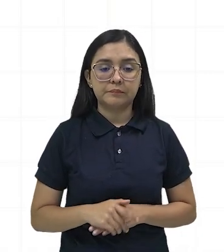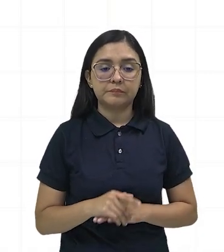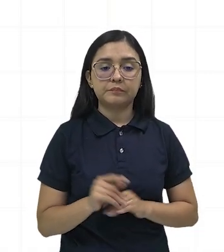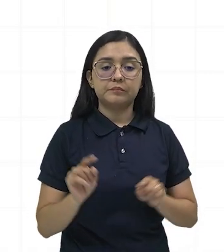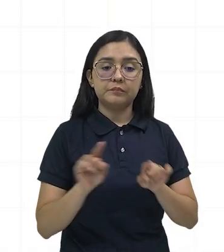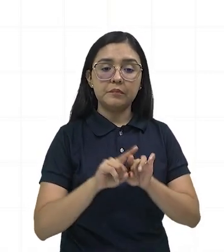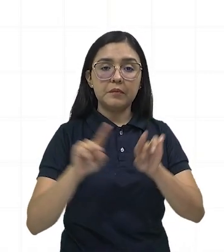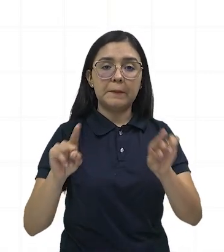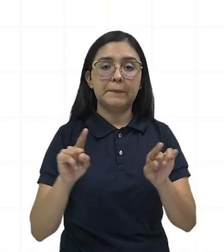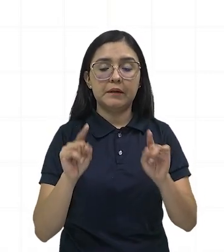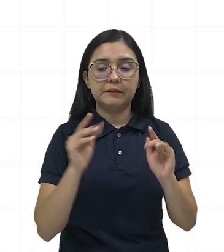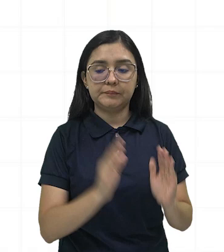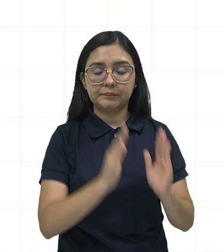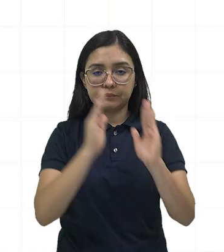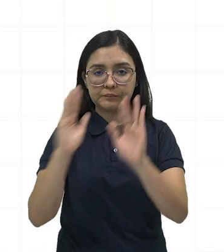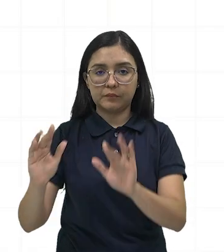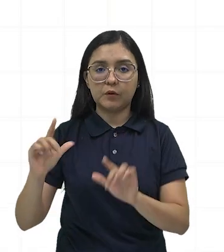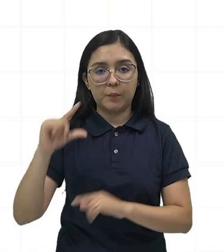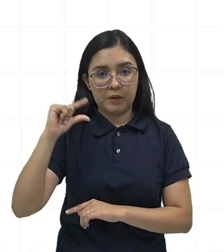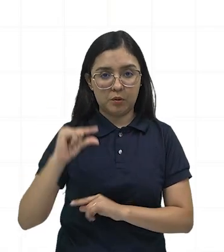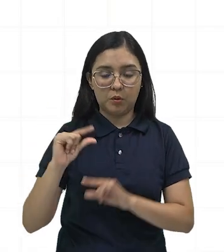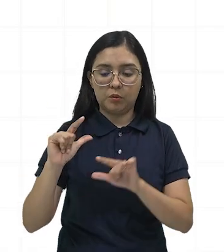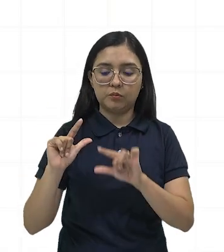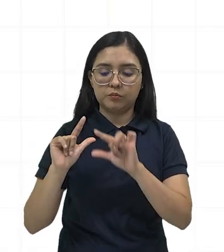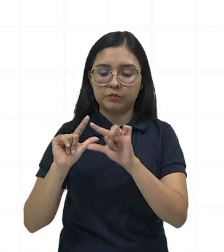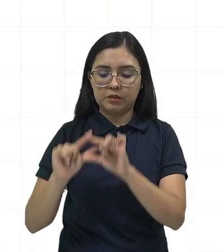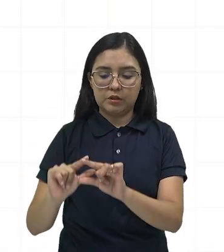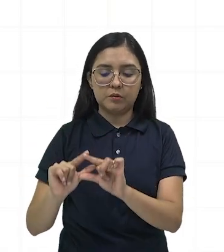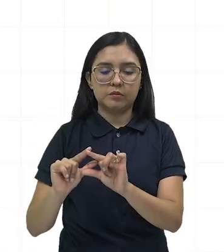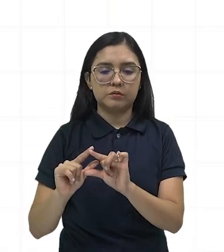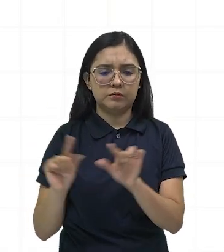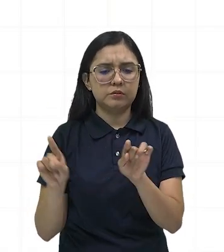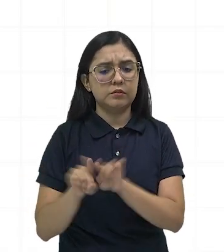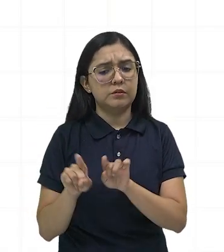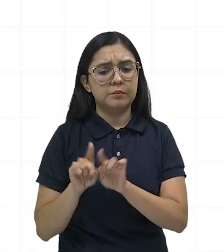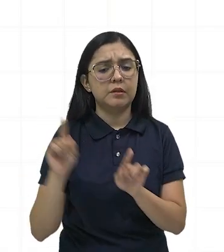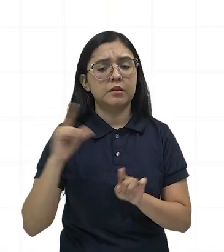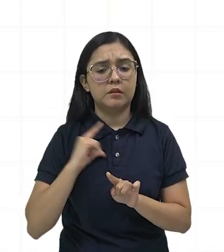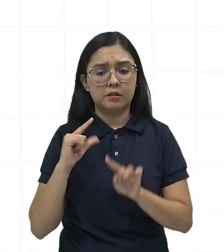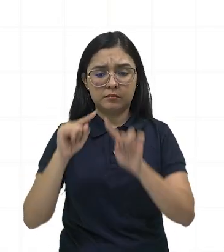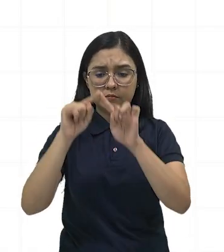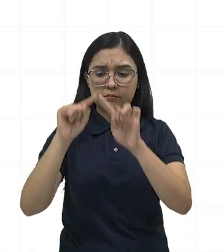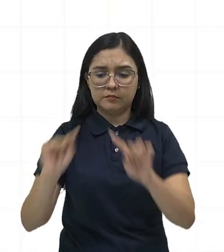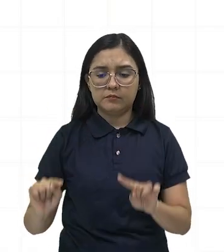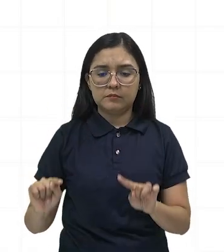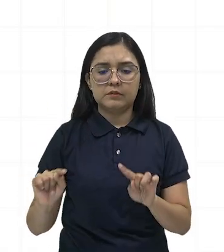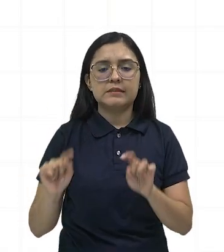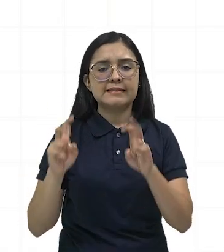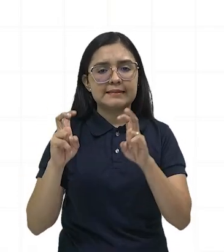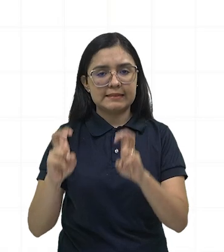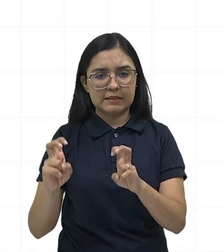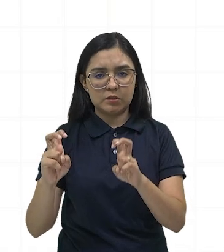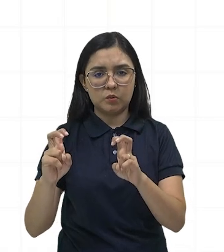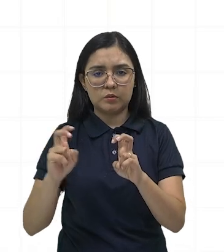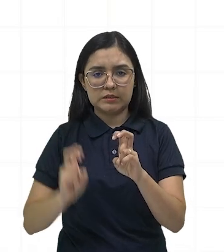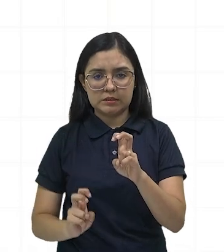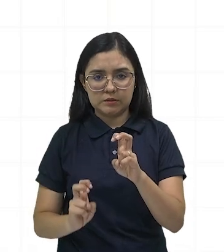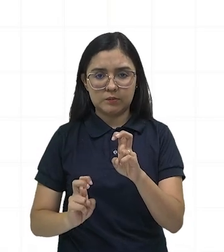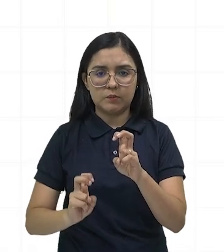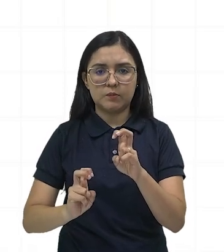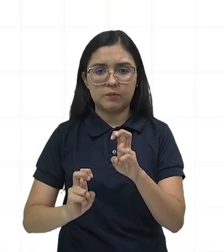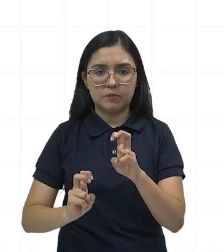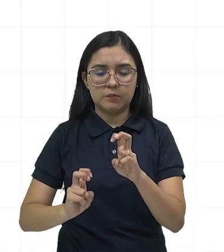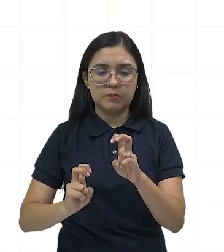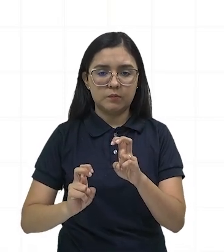Agora, pegando esse triângulo aqui, ele também tem os lados dele, né? São congruentes, são